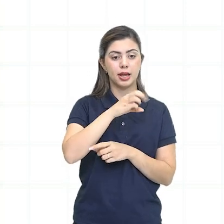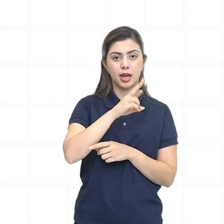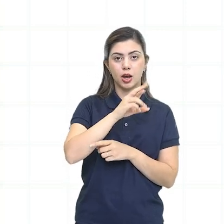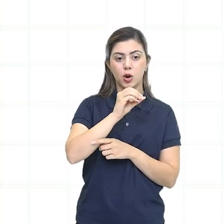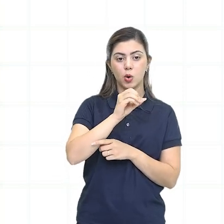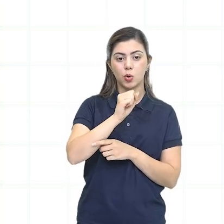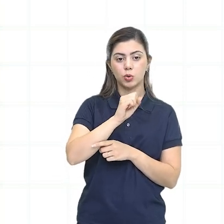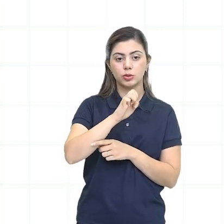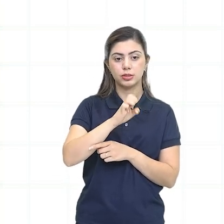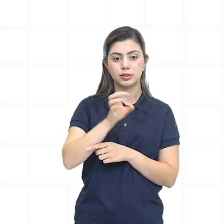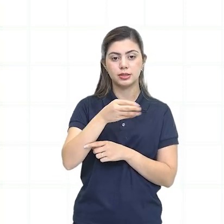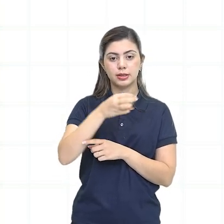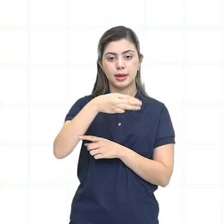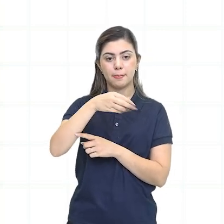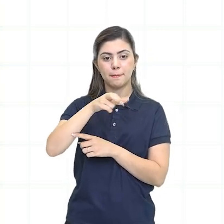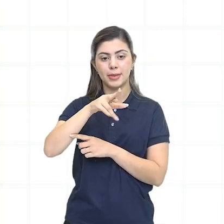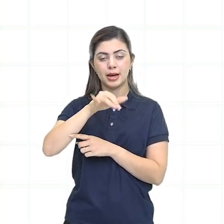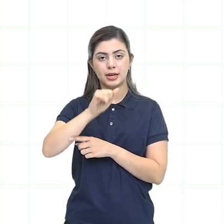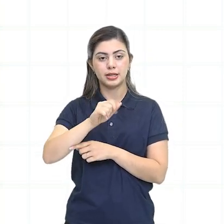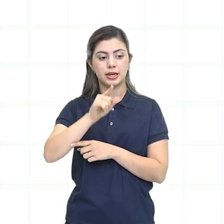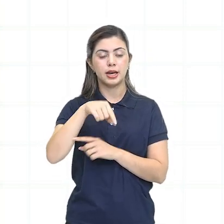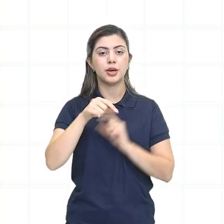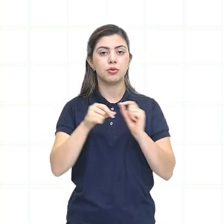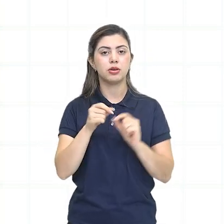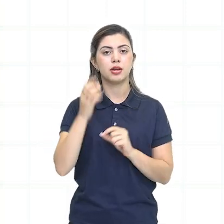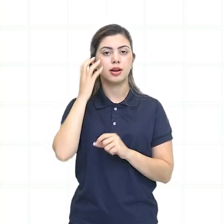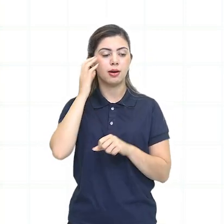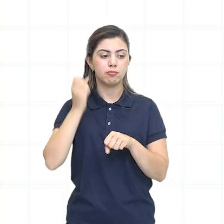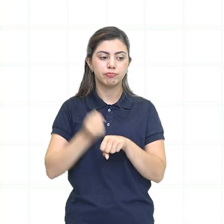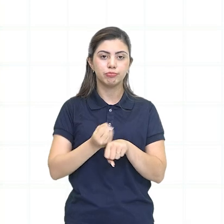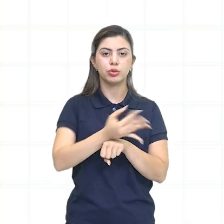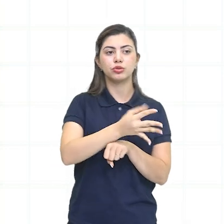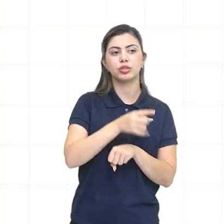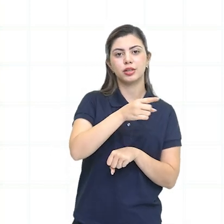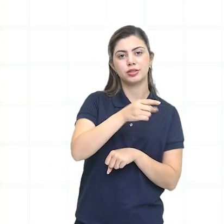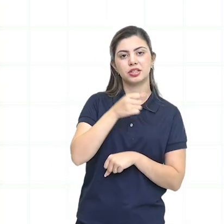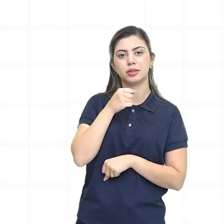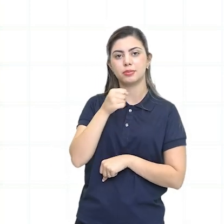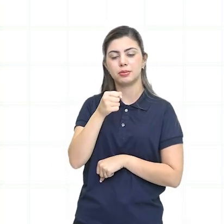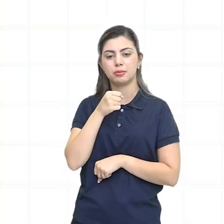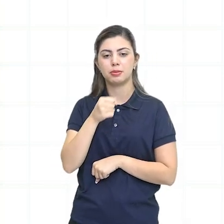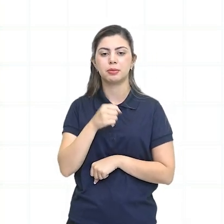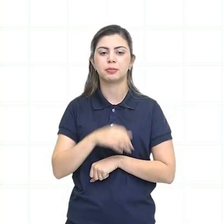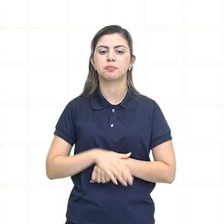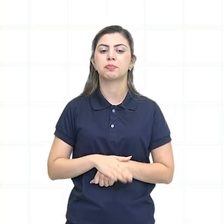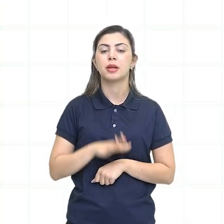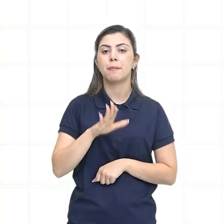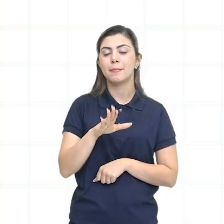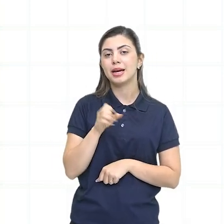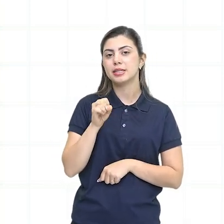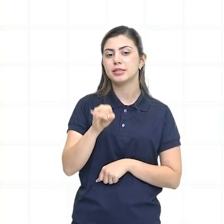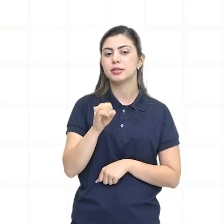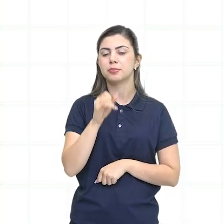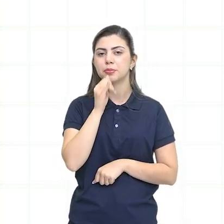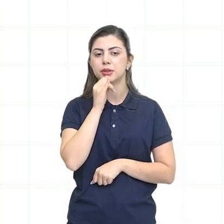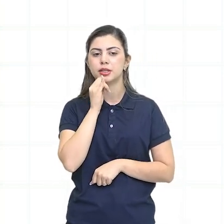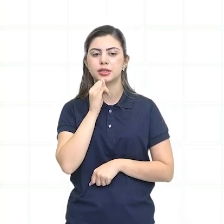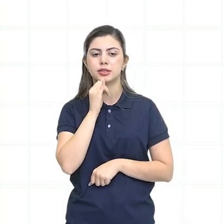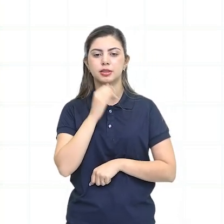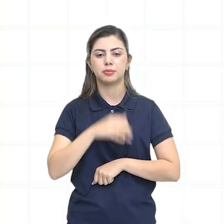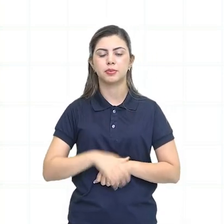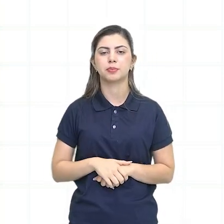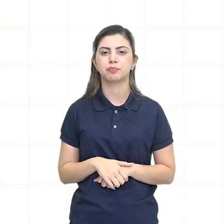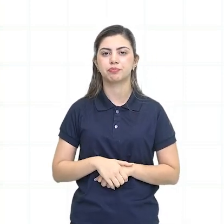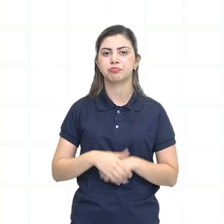já foi mencionado antes. Mas eu poderia não colocar, se eu estivesse falando com alguém que